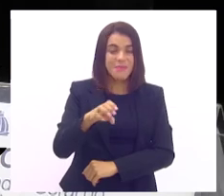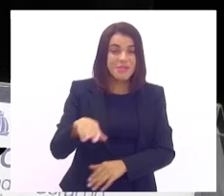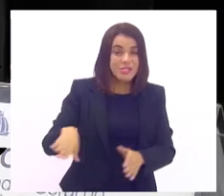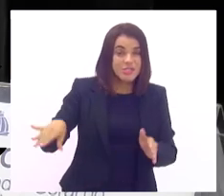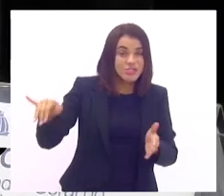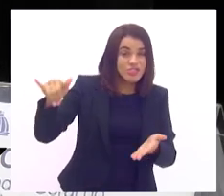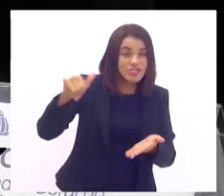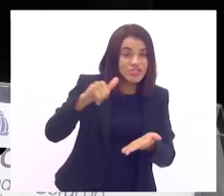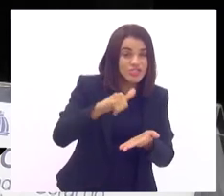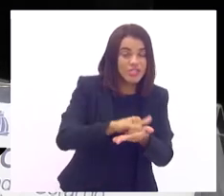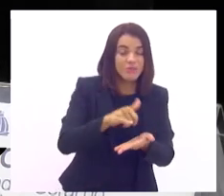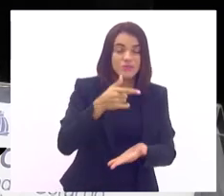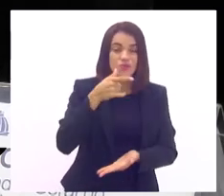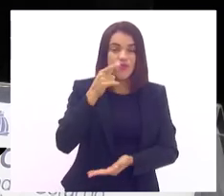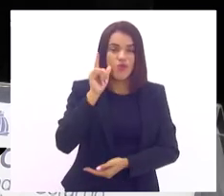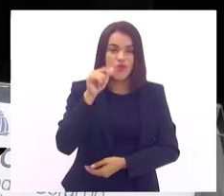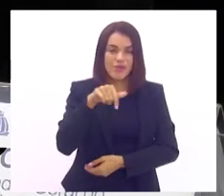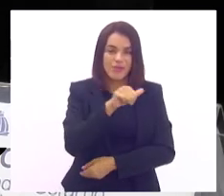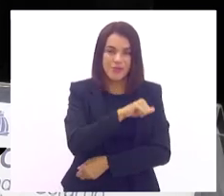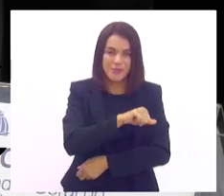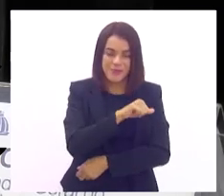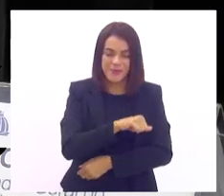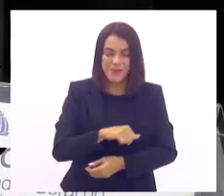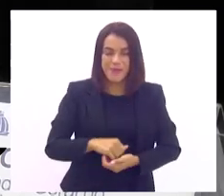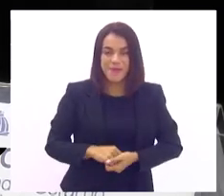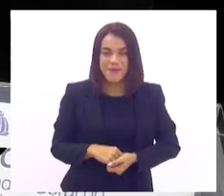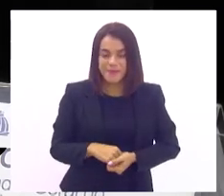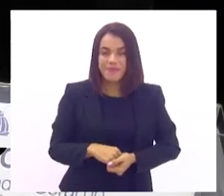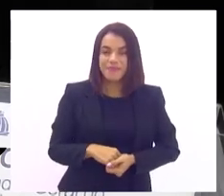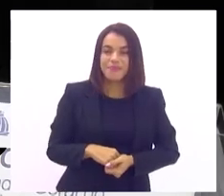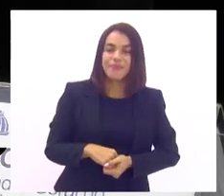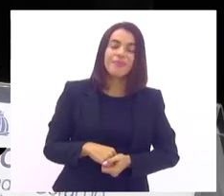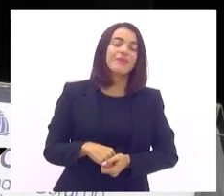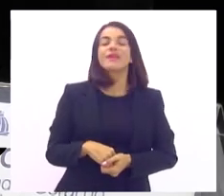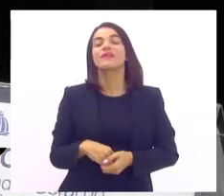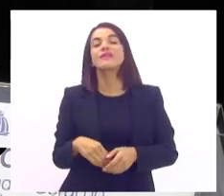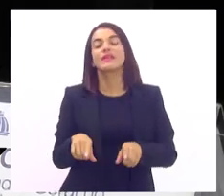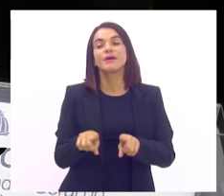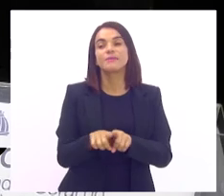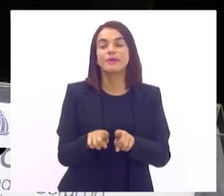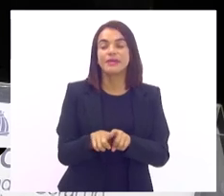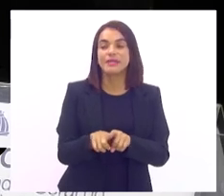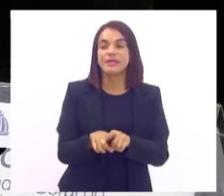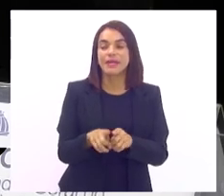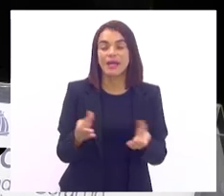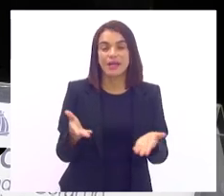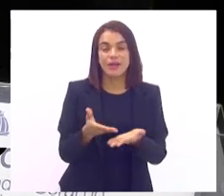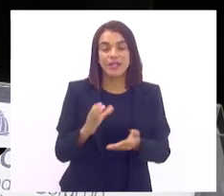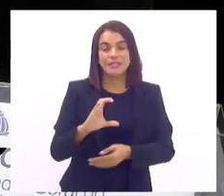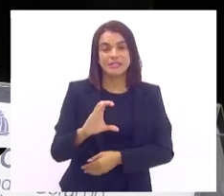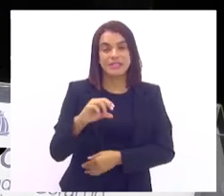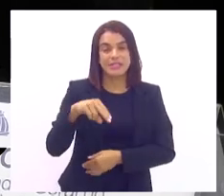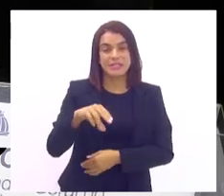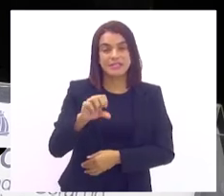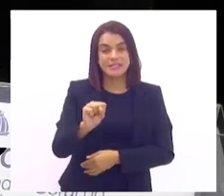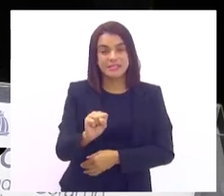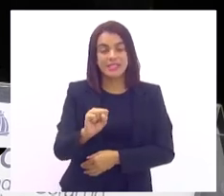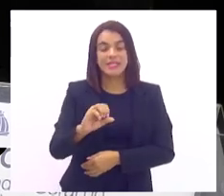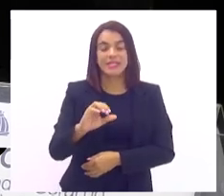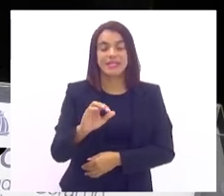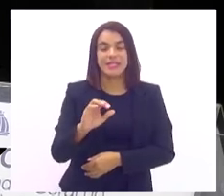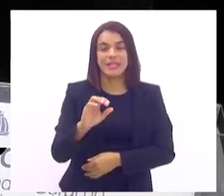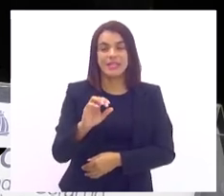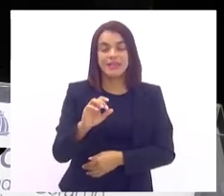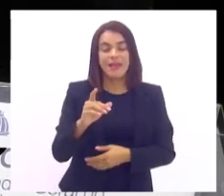Janeiro, voltando de Fortaleza. E finalizando, quero deixar a CNC e a FENACOM de portas